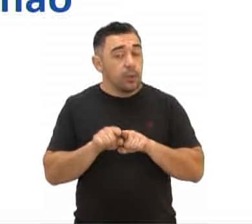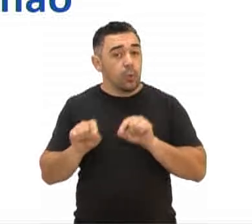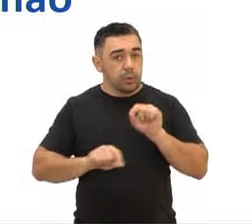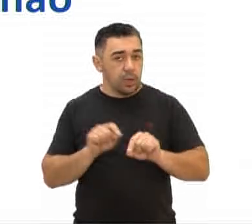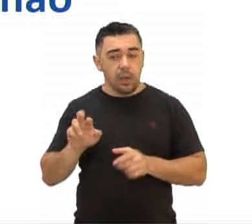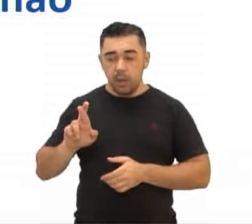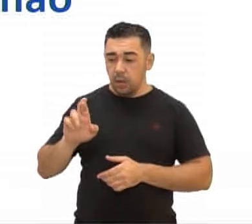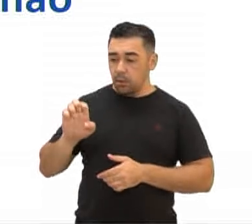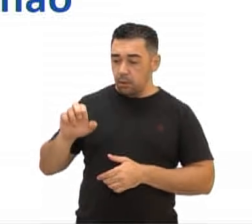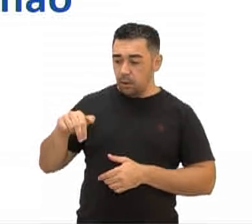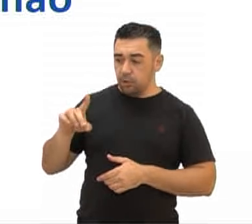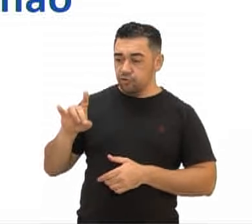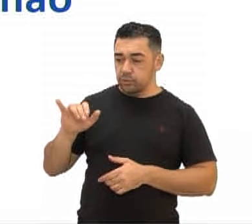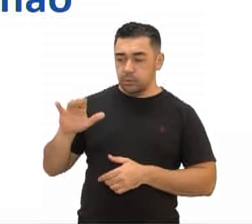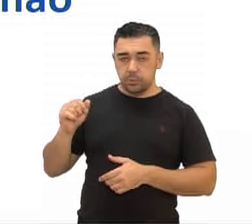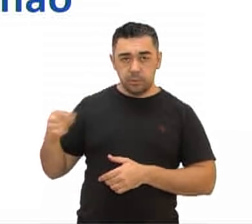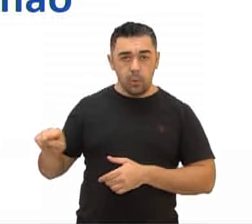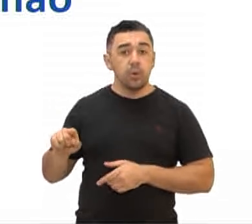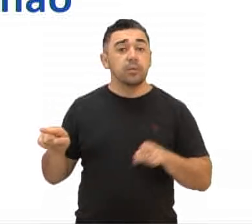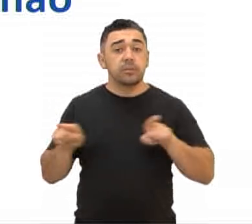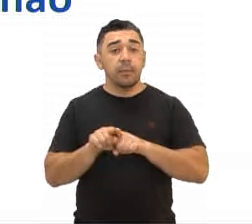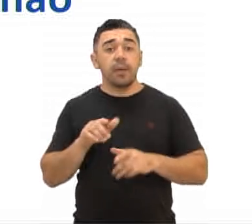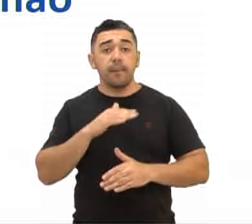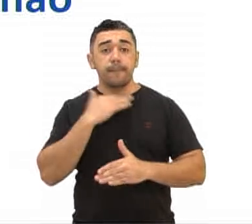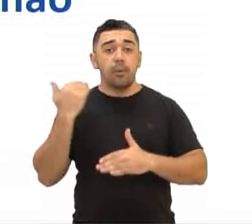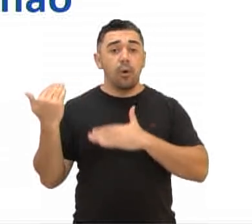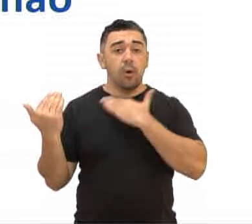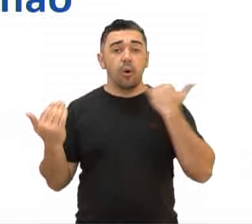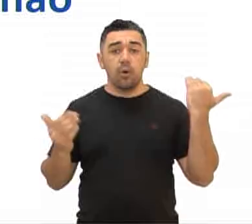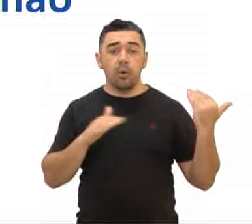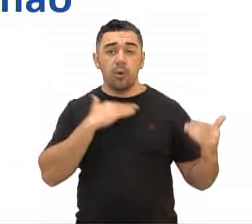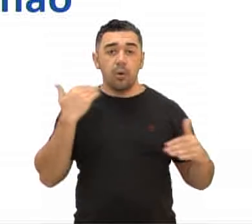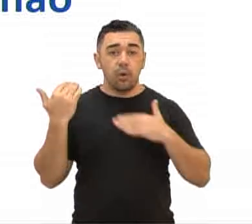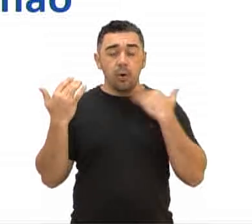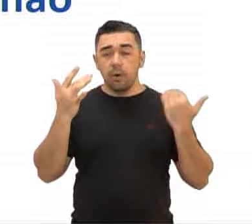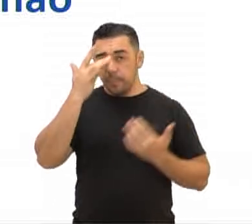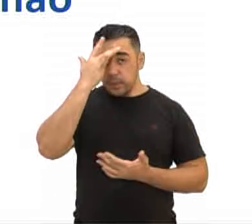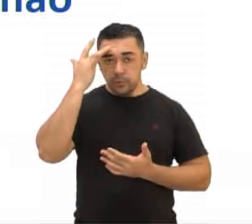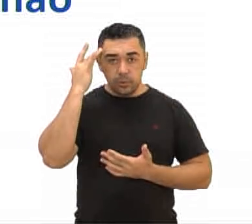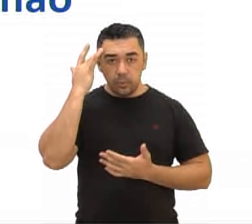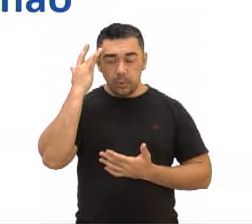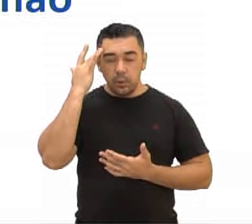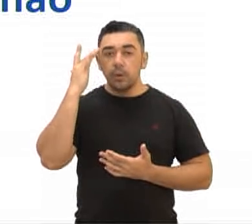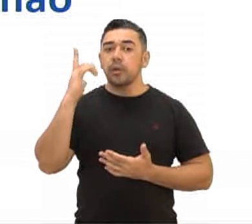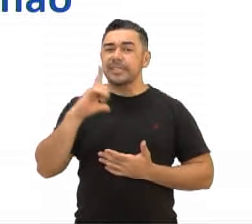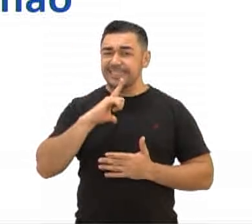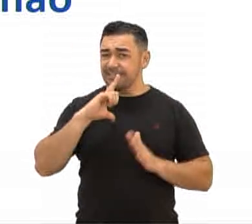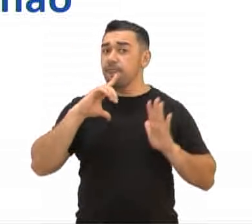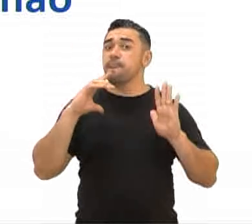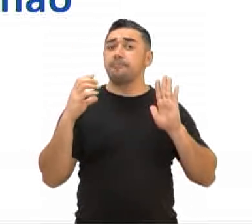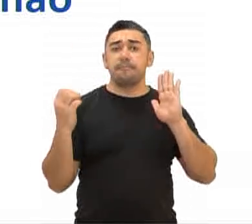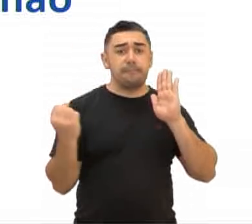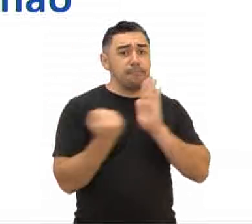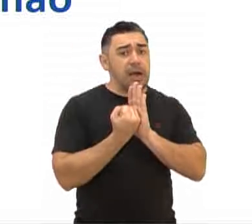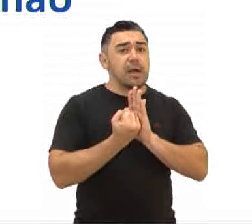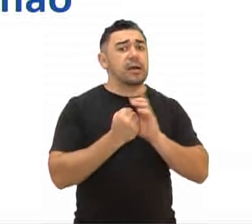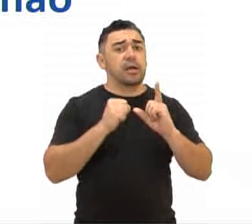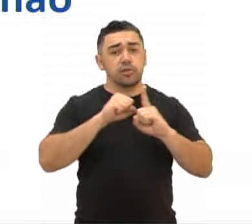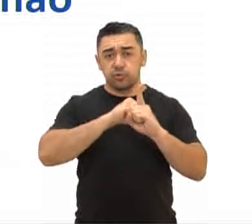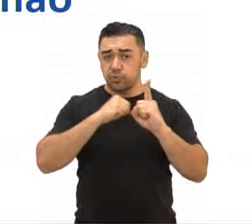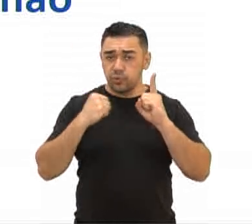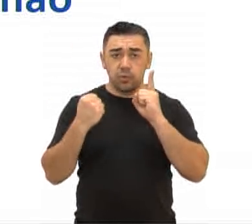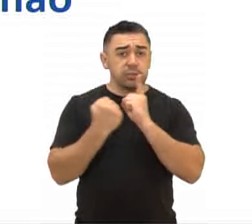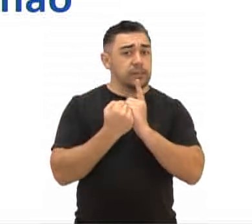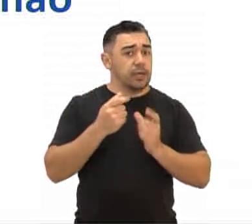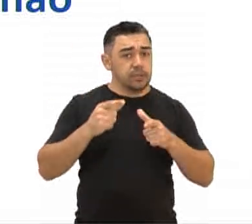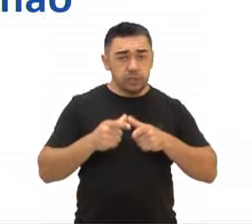rendição, você tem as mortes provocadas pelas bombas. O ataque deixou marcas profundas na sociedade japonesa.